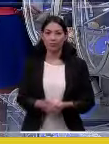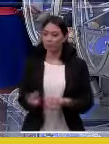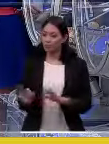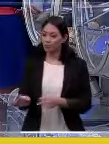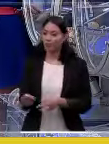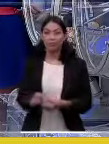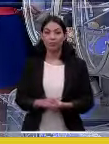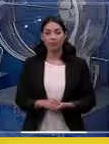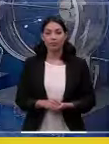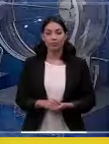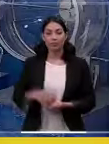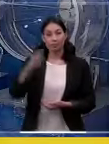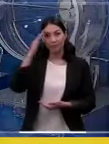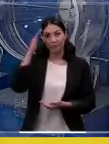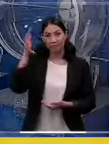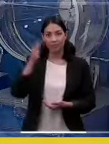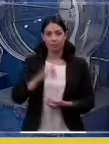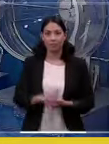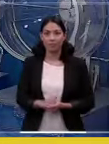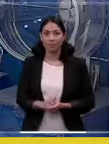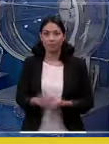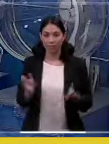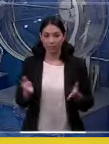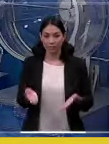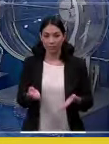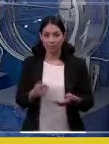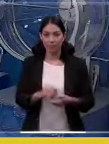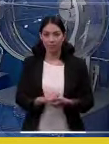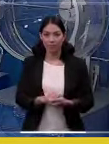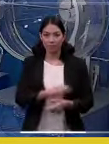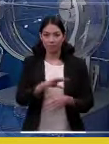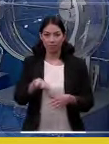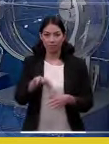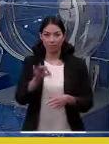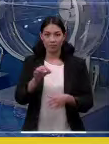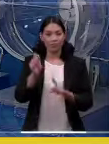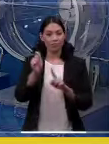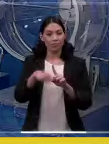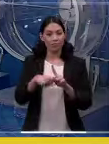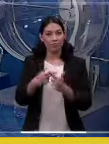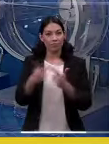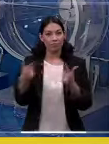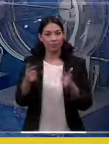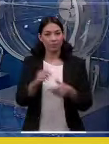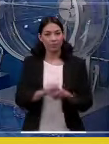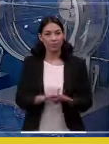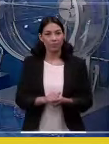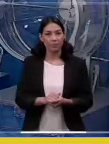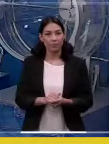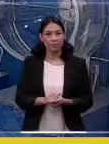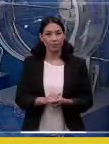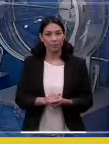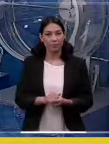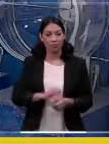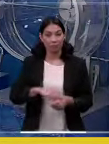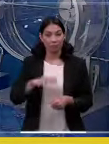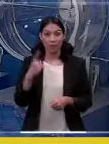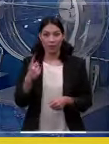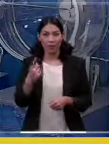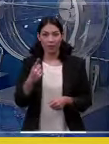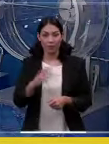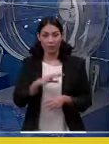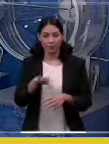Sim, confirmo. Obrigado. Agora passaremos ao sorteio do mês da sorte. Você tem mais uma chance de ganhar no Dia